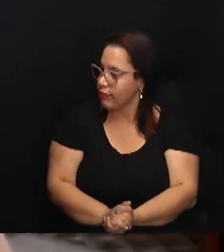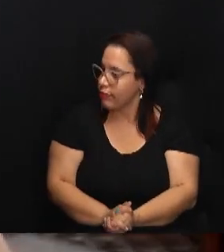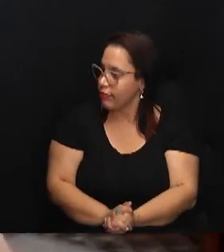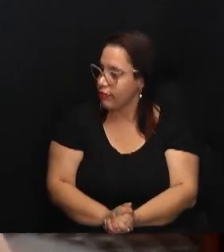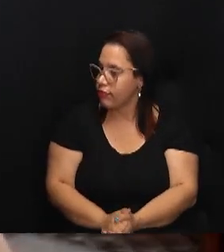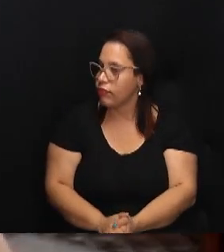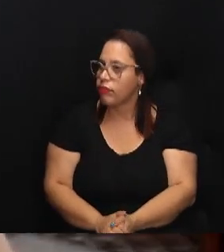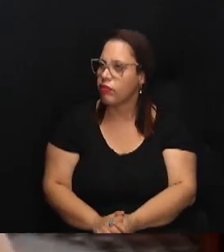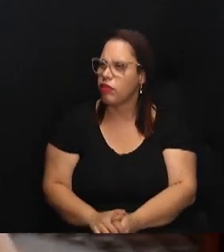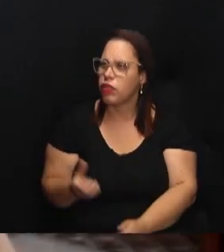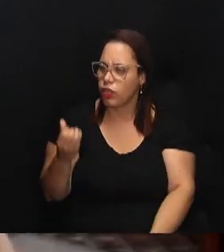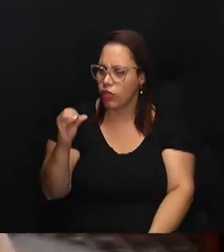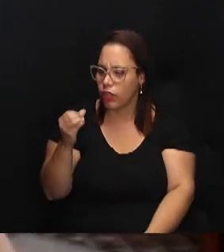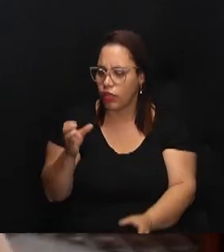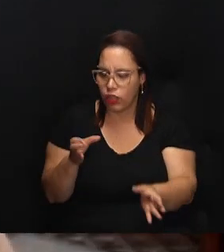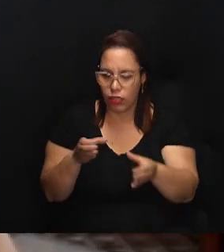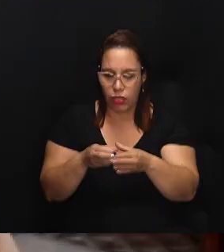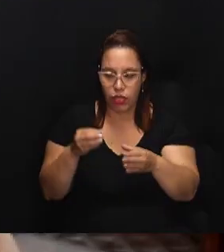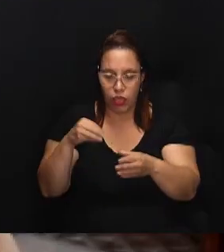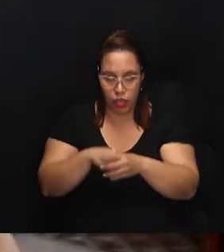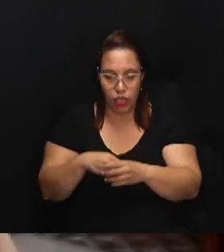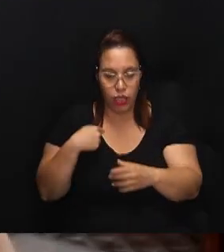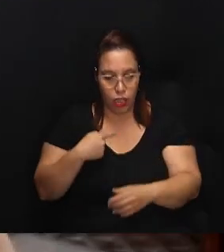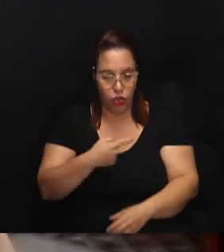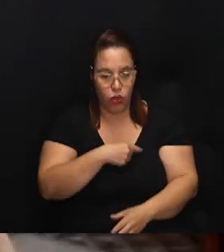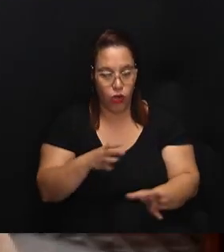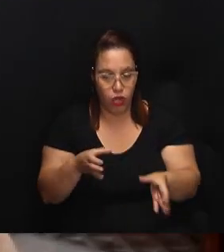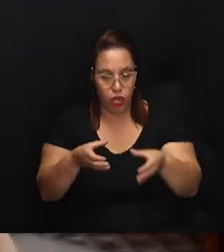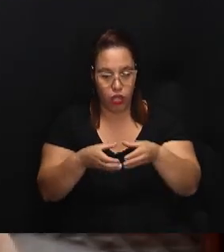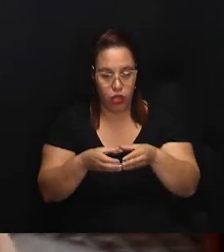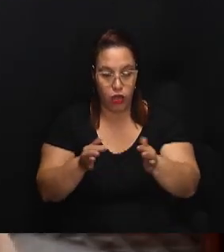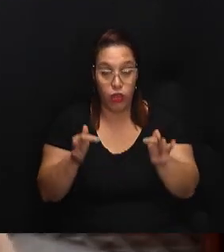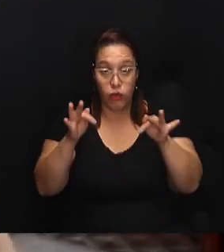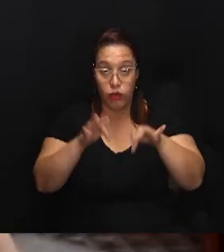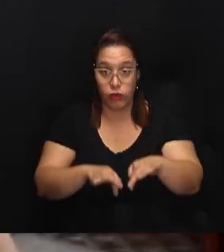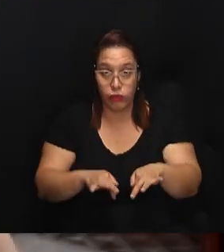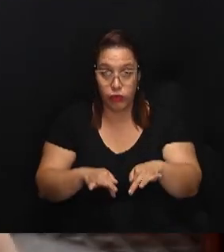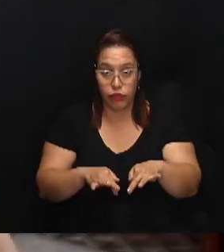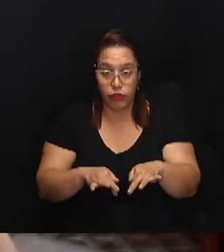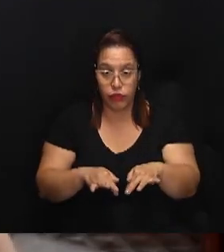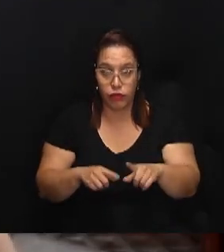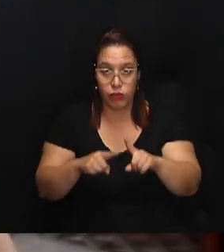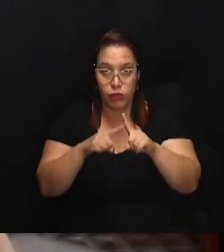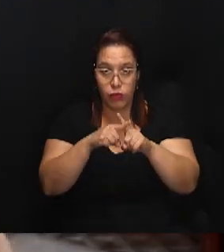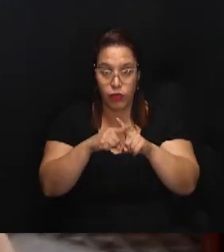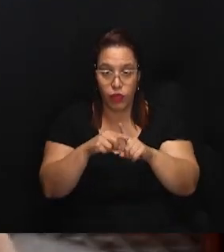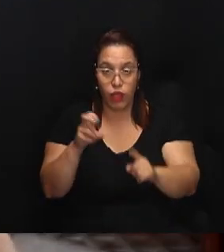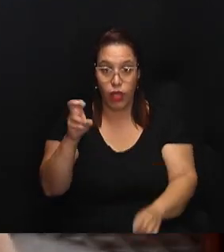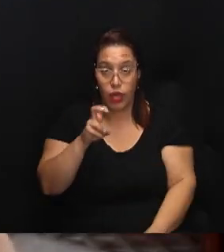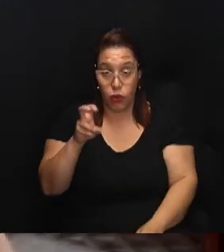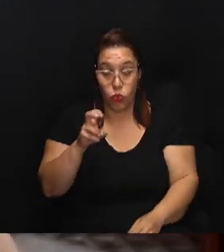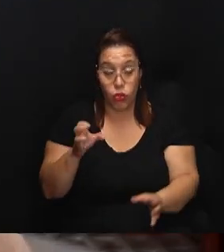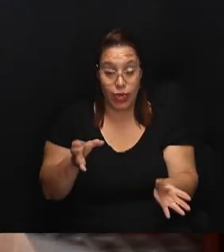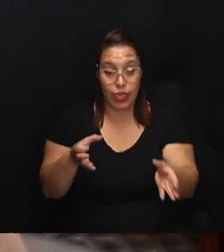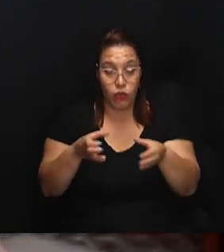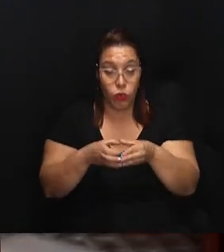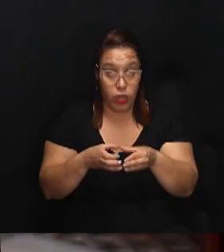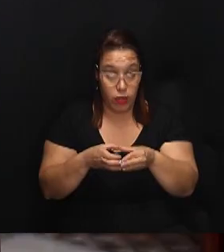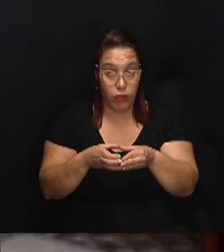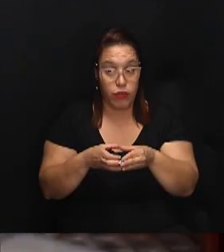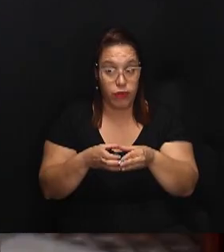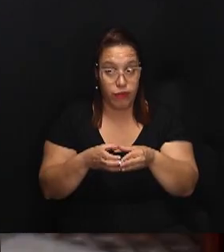coletou em campo. Então, nós tínhamos esses 6 grupos dentro da nossa equipe. Na fase final, nós disputamos com